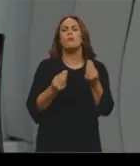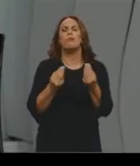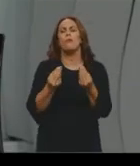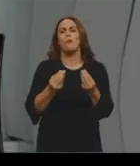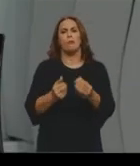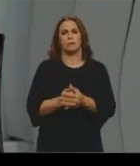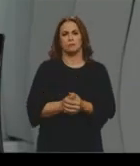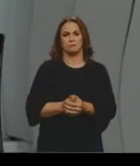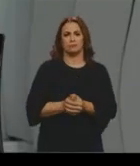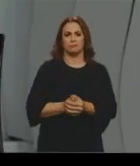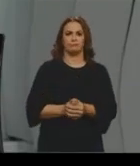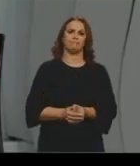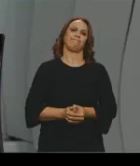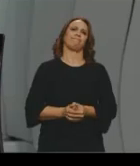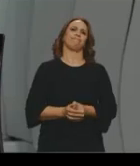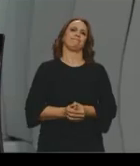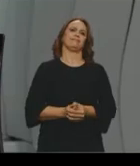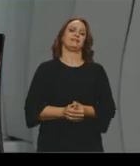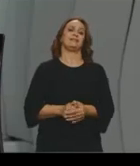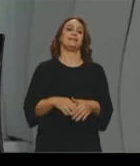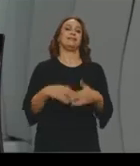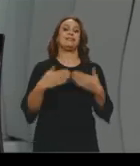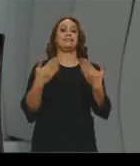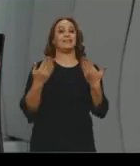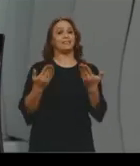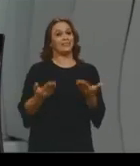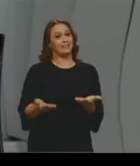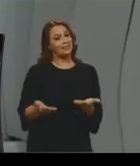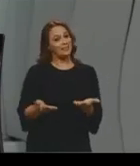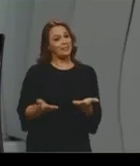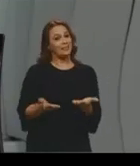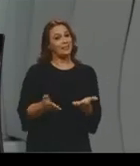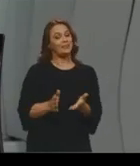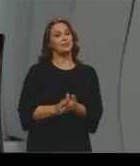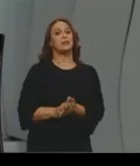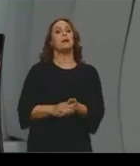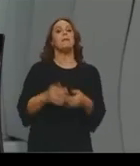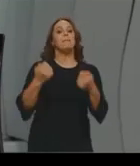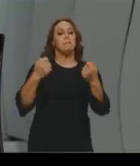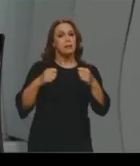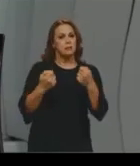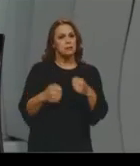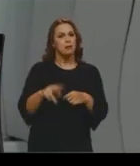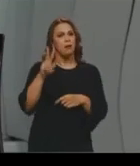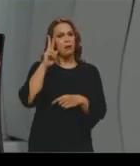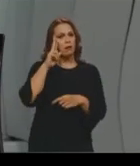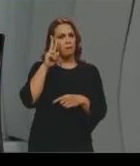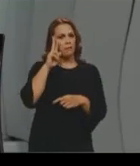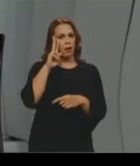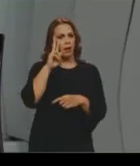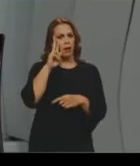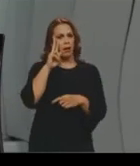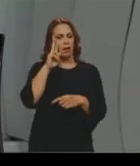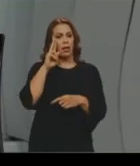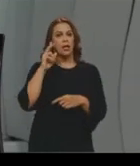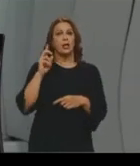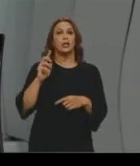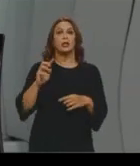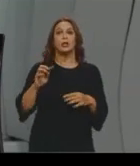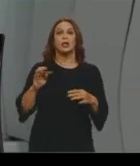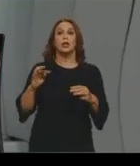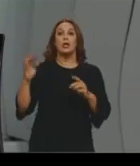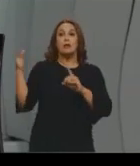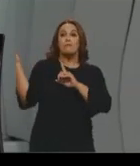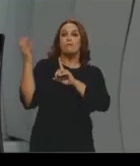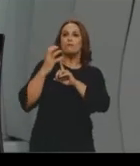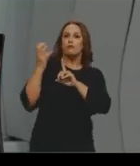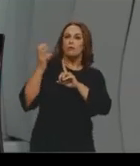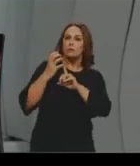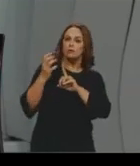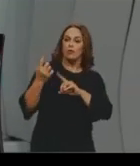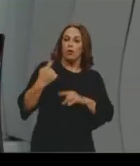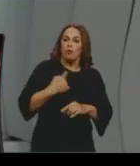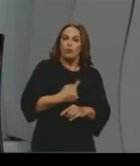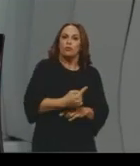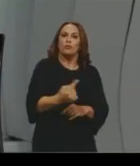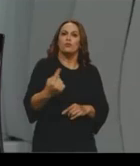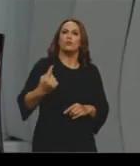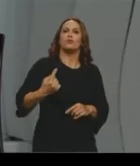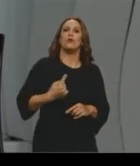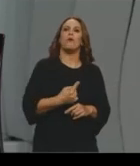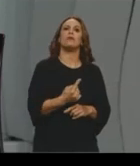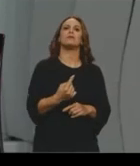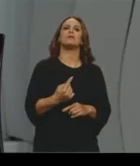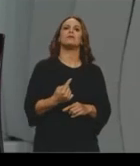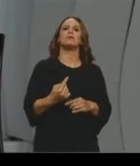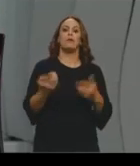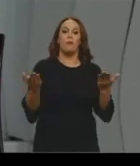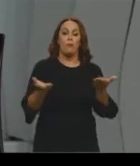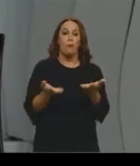parte constituinte do que nós somos, né? Então, é importante a gente considerar isso, né? Que o que nós